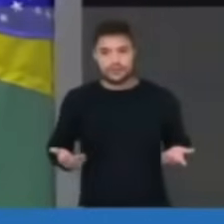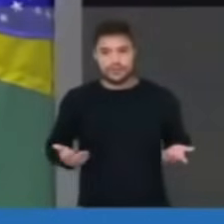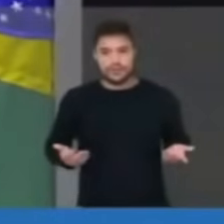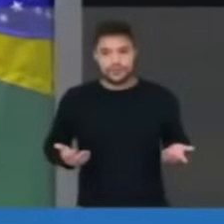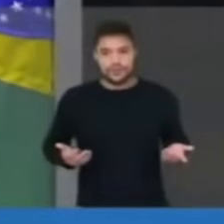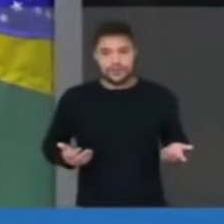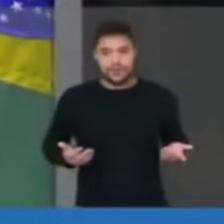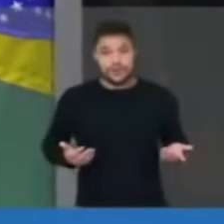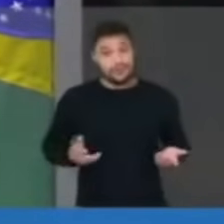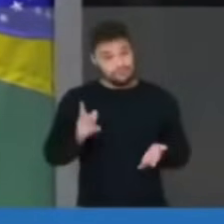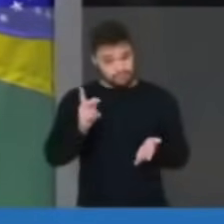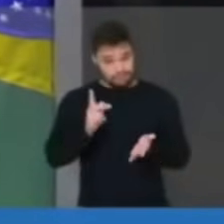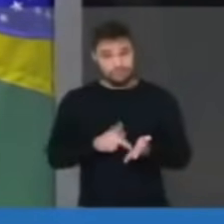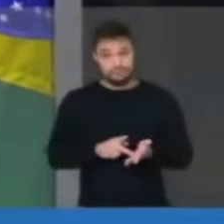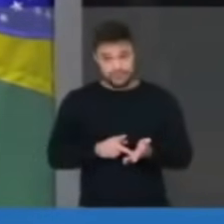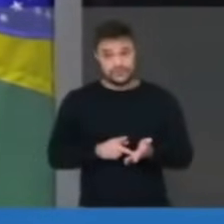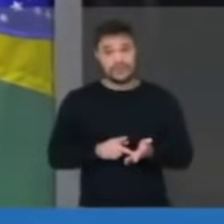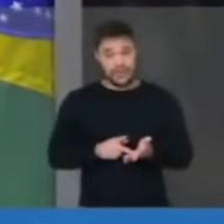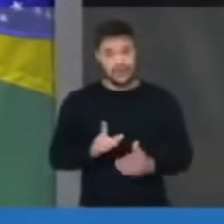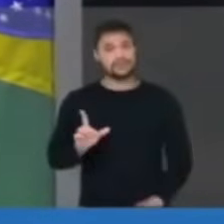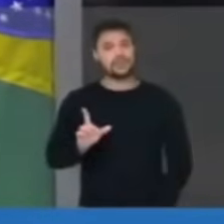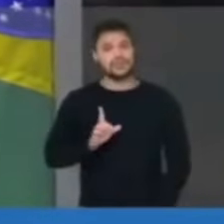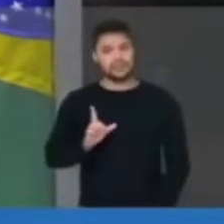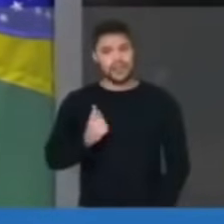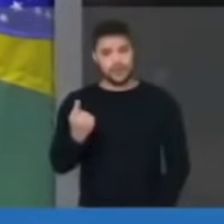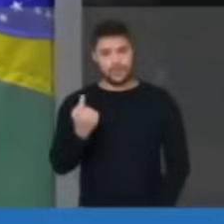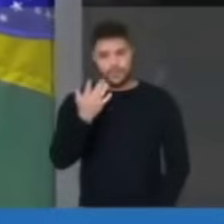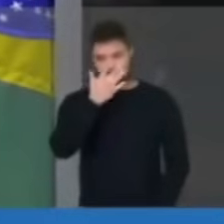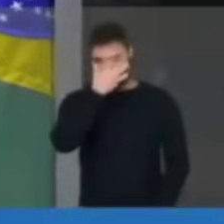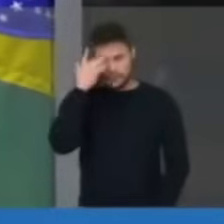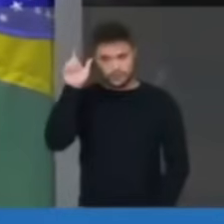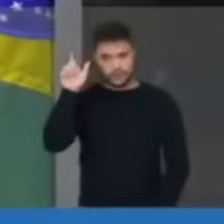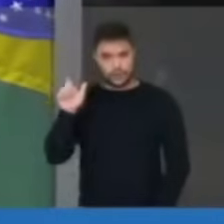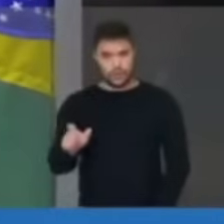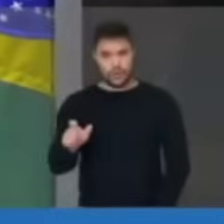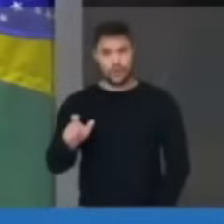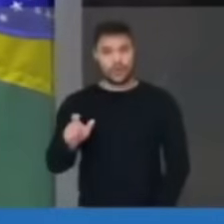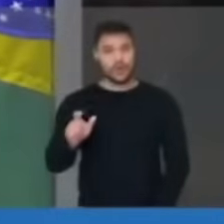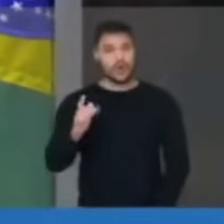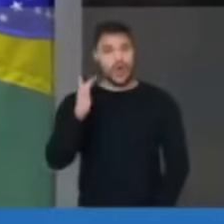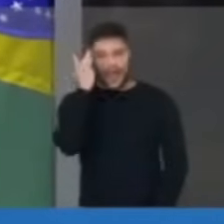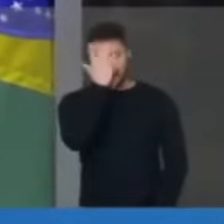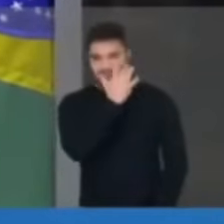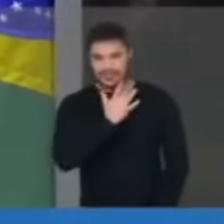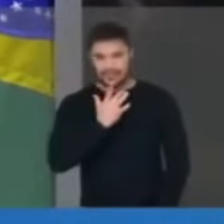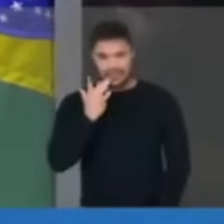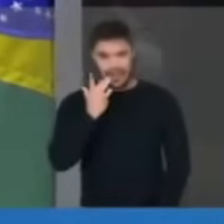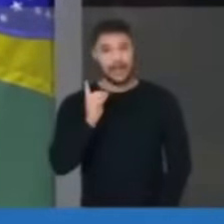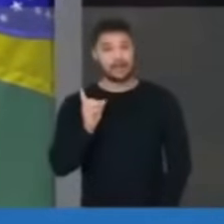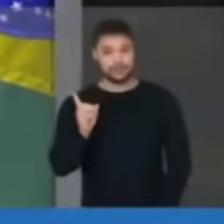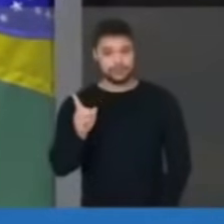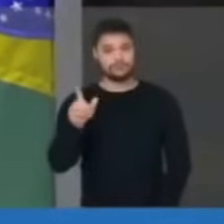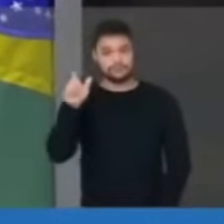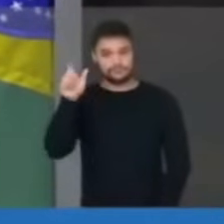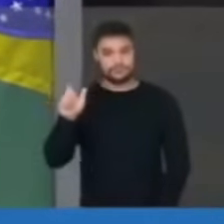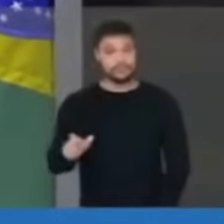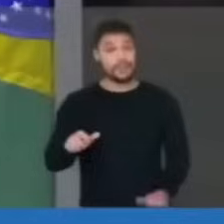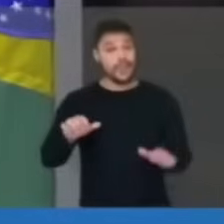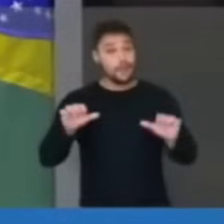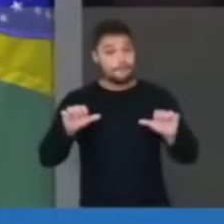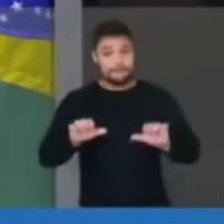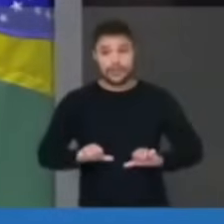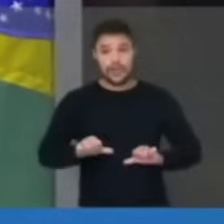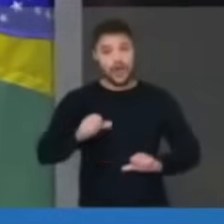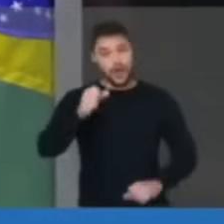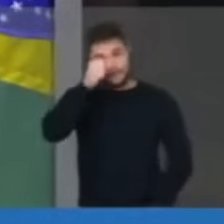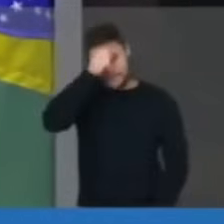A realidade é que existe uma pessoa chamada Fernando Haddad, o pior prefeito